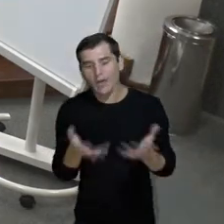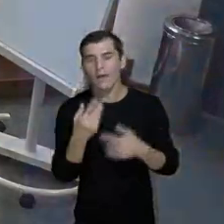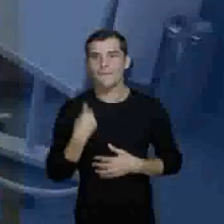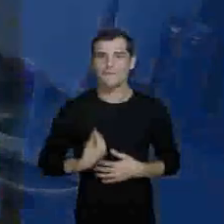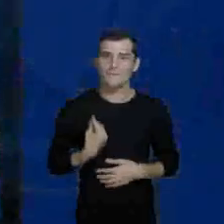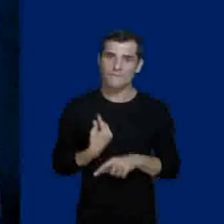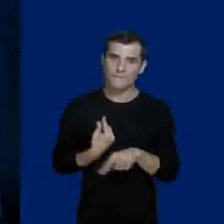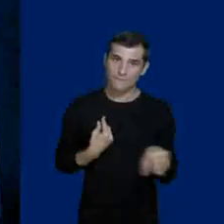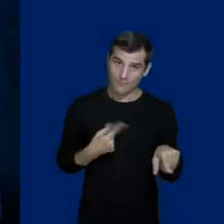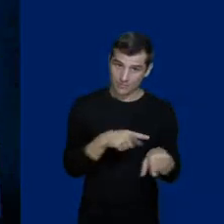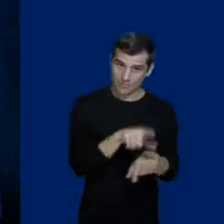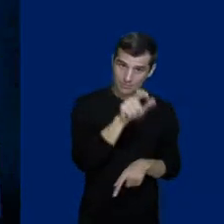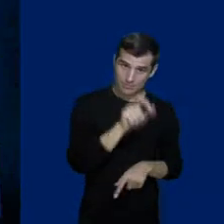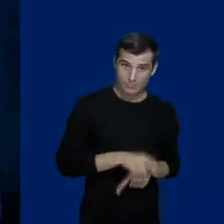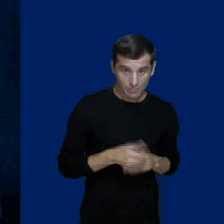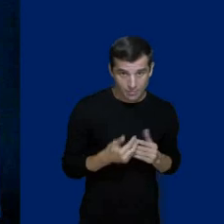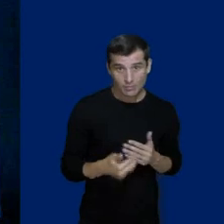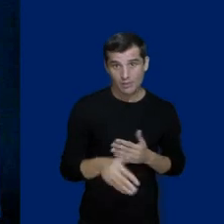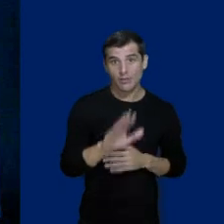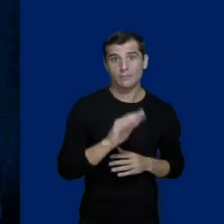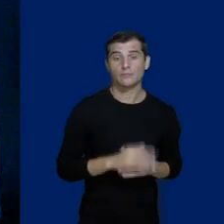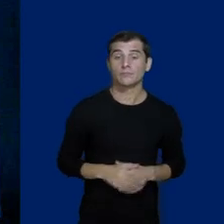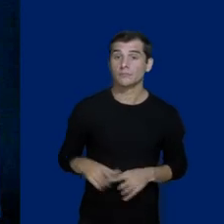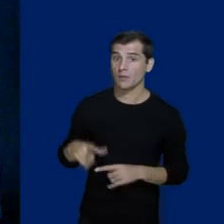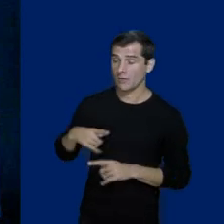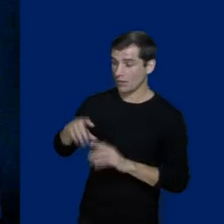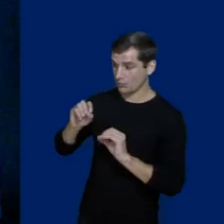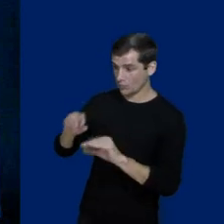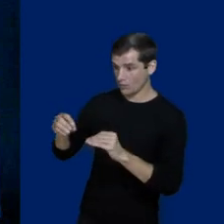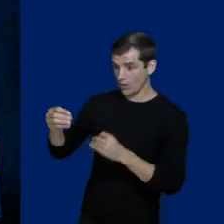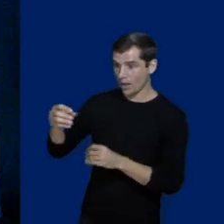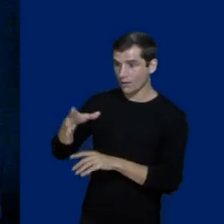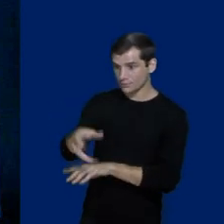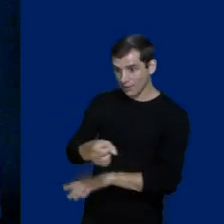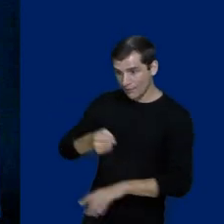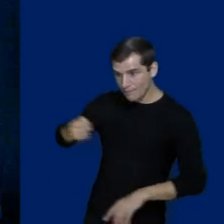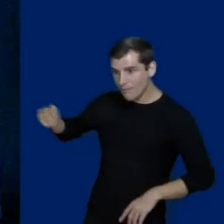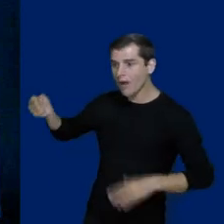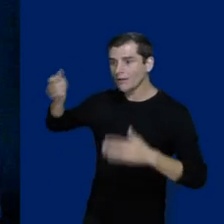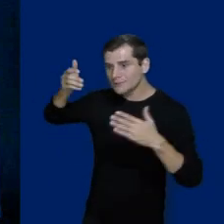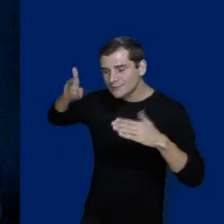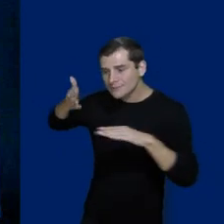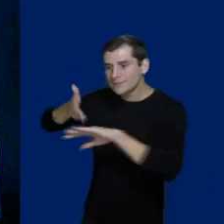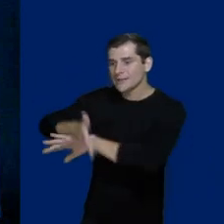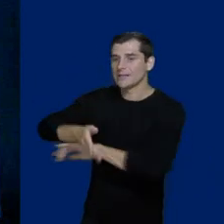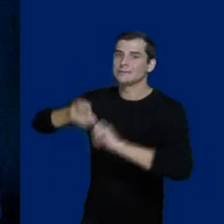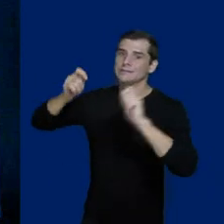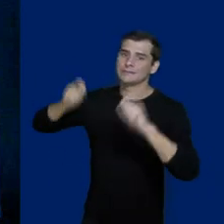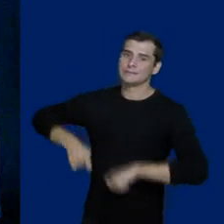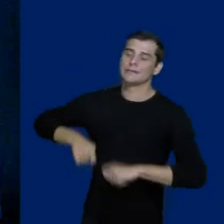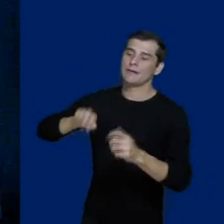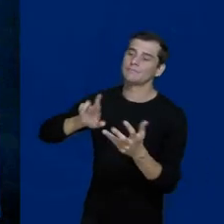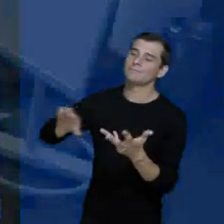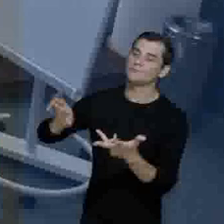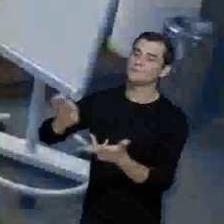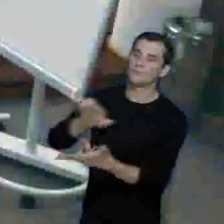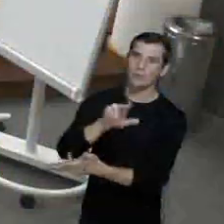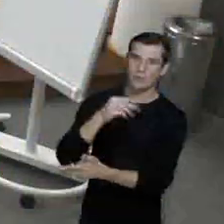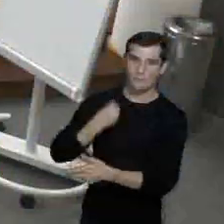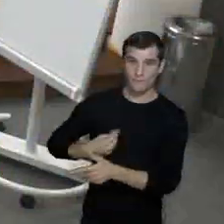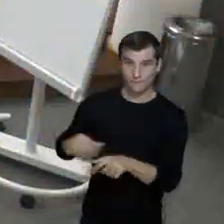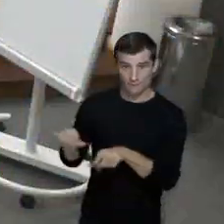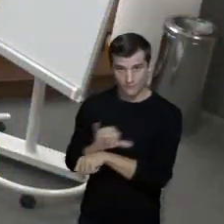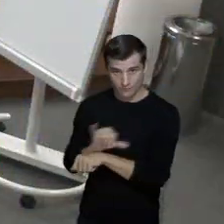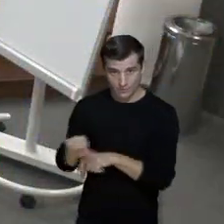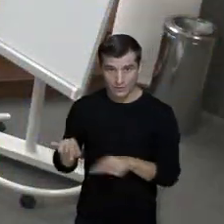outro né a educação abre portas e desenvolve um senso crítico e garante a dignidade de uma sociedade é